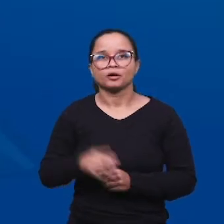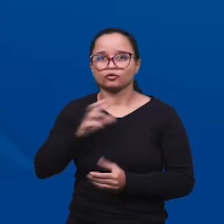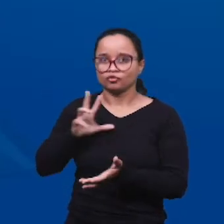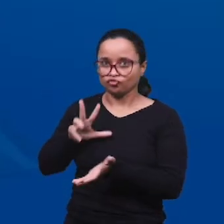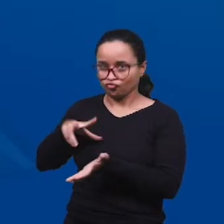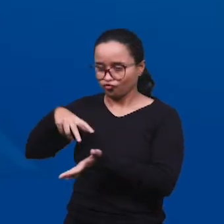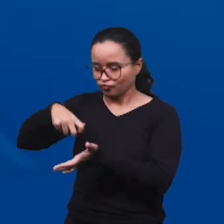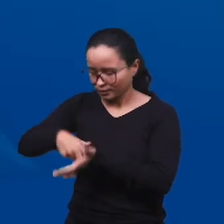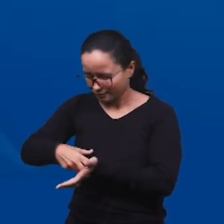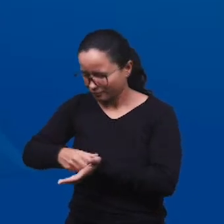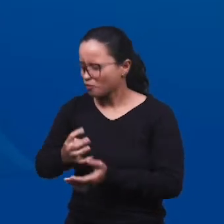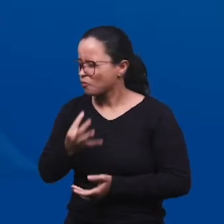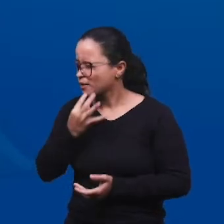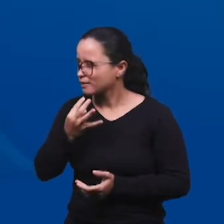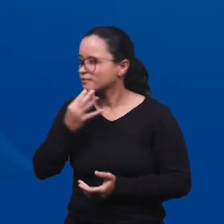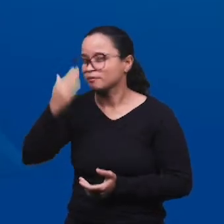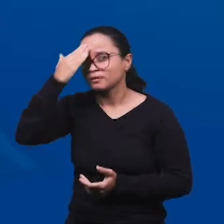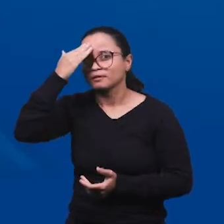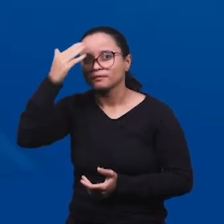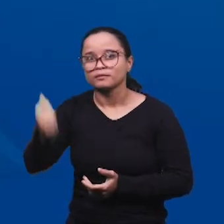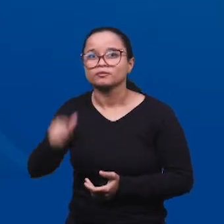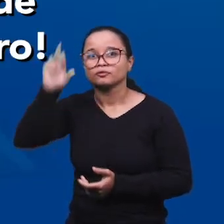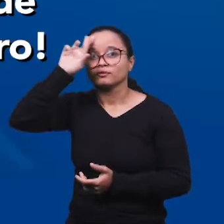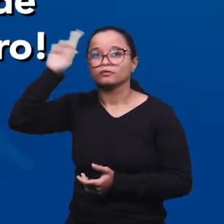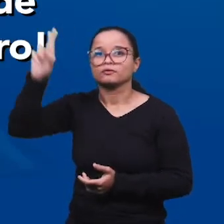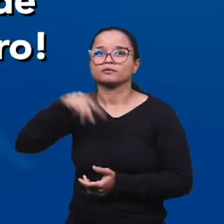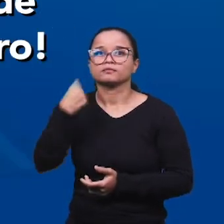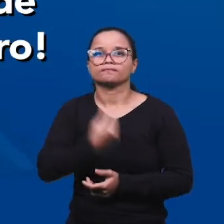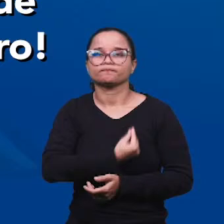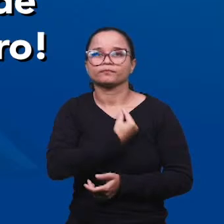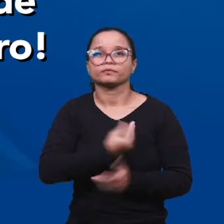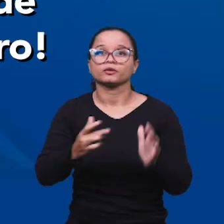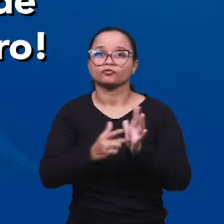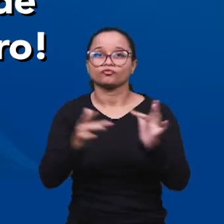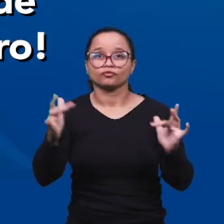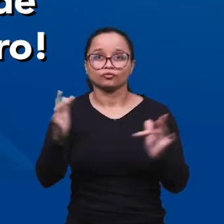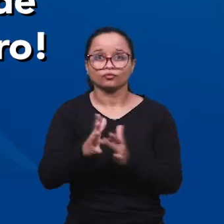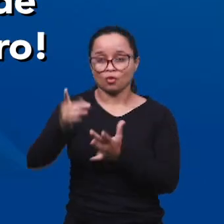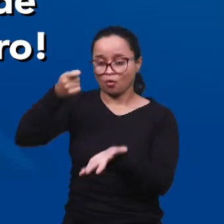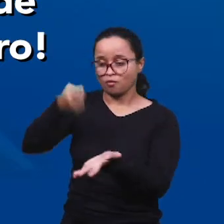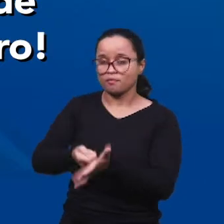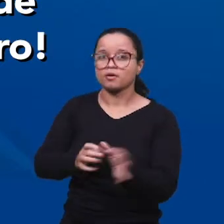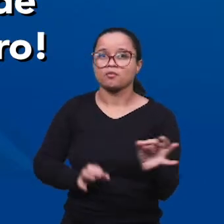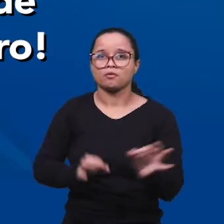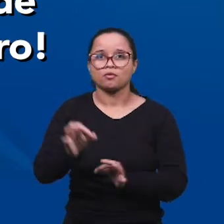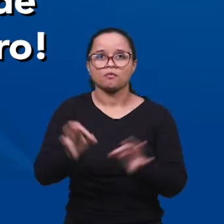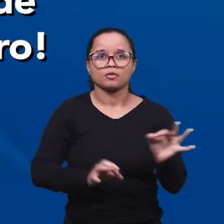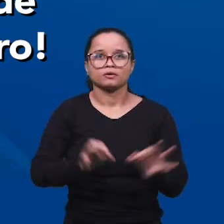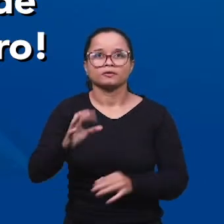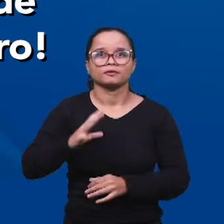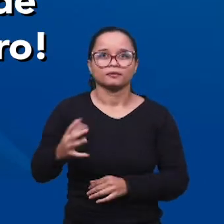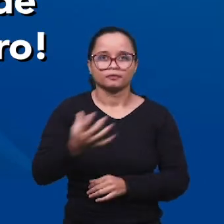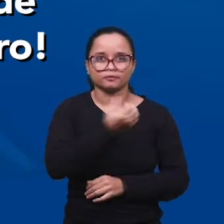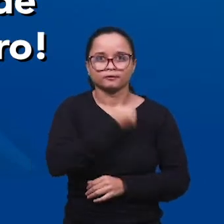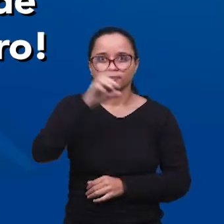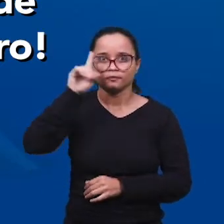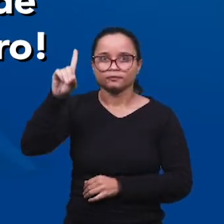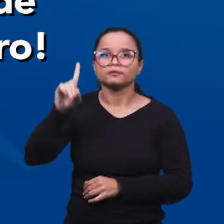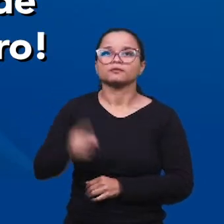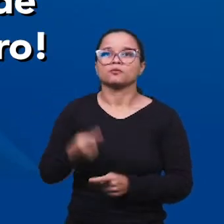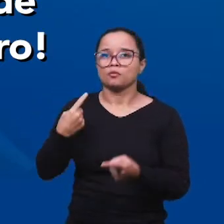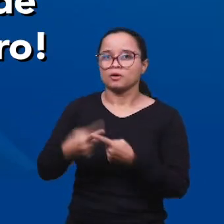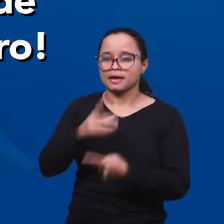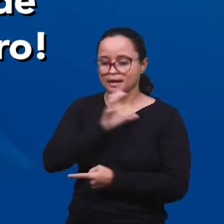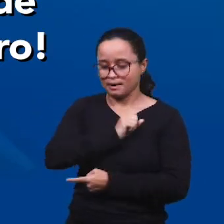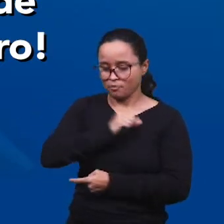lo riconosciamo come il Signore della nostra vita. Colui che ha realizzato l'intero progetto di salvezza di Dio, perché